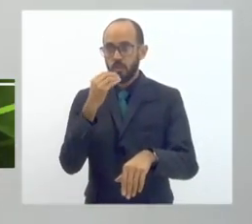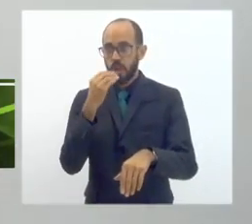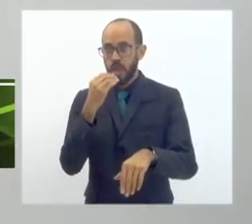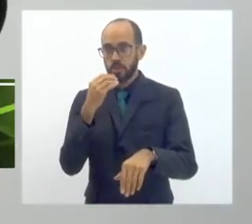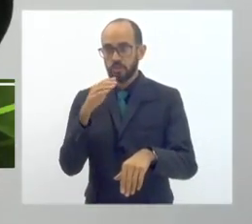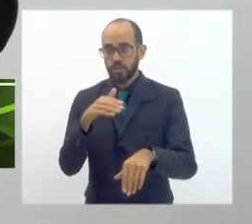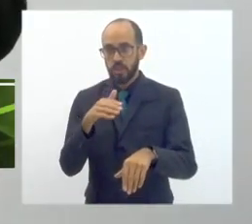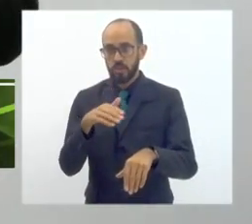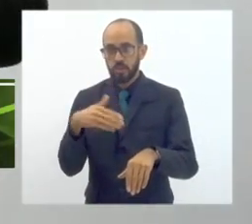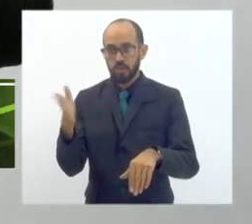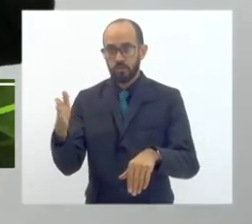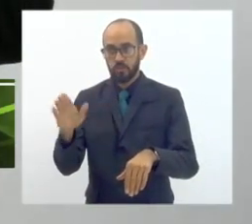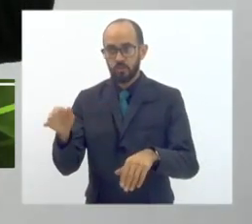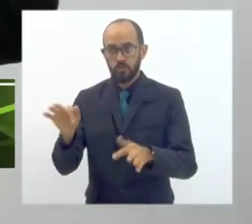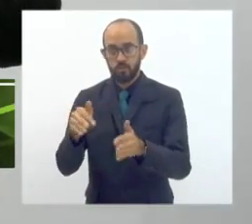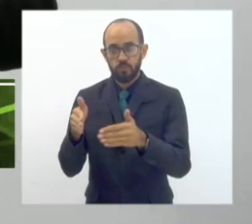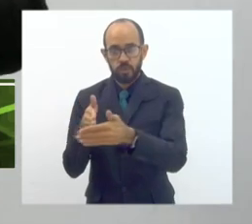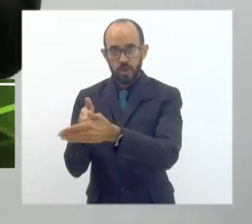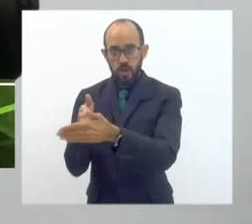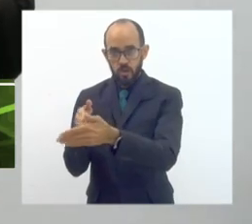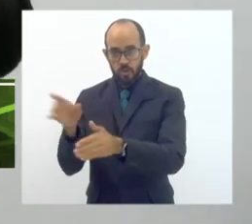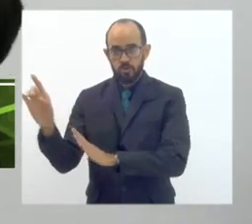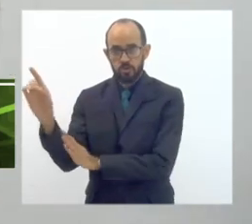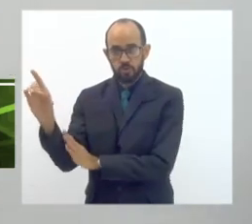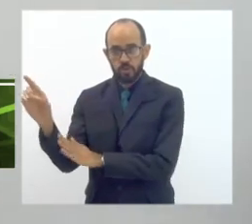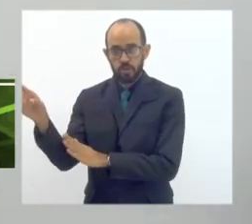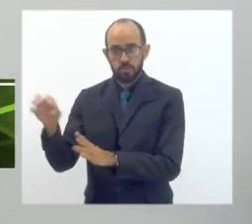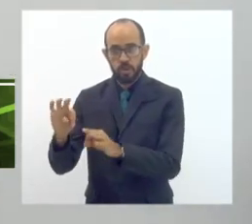à direita, para todos os convidados.